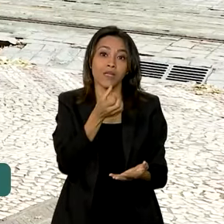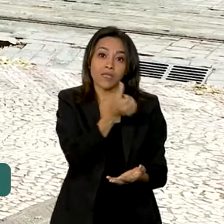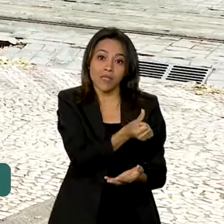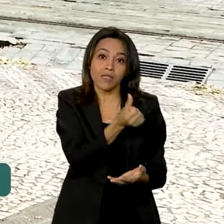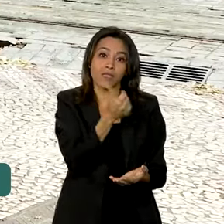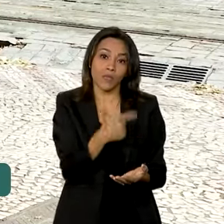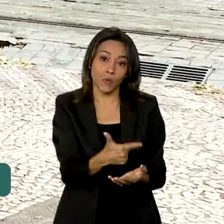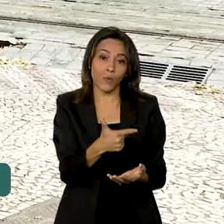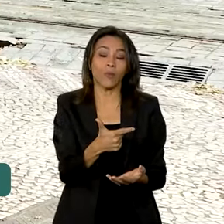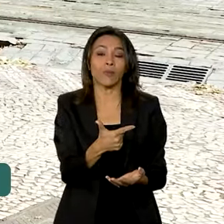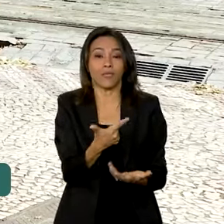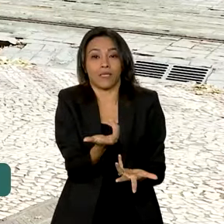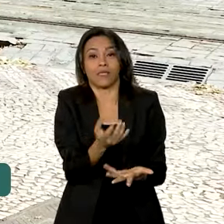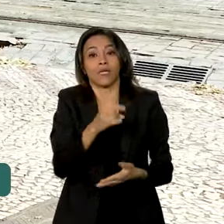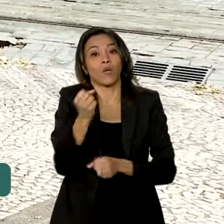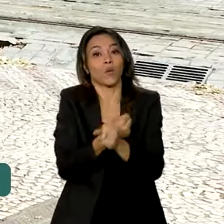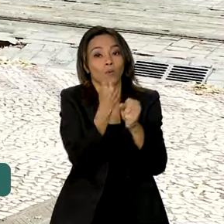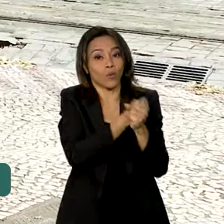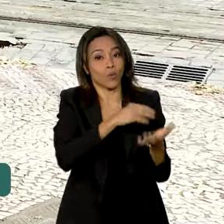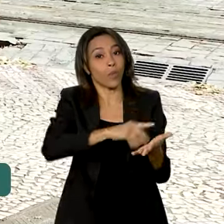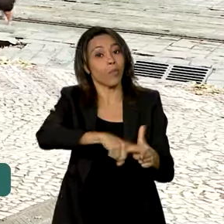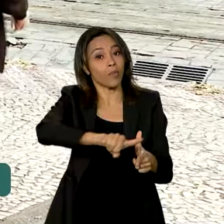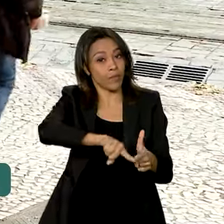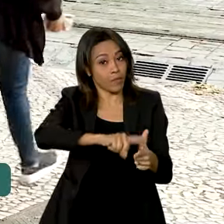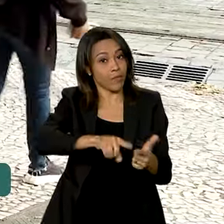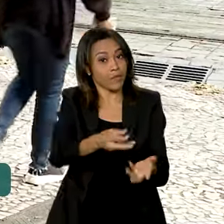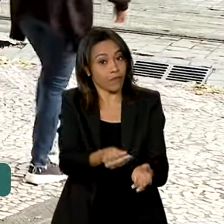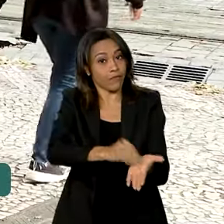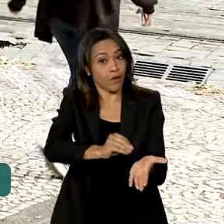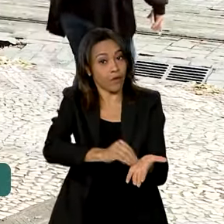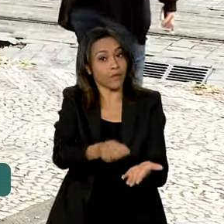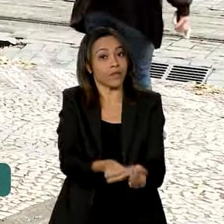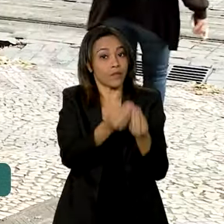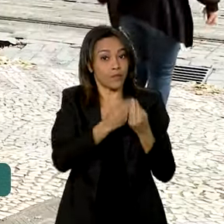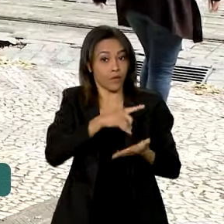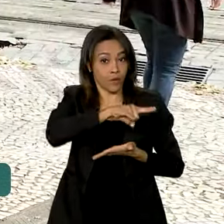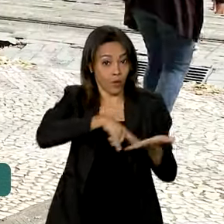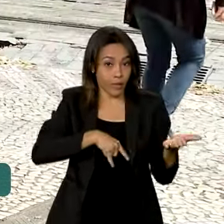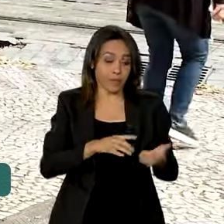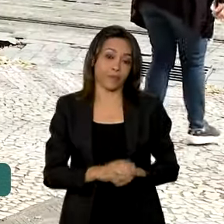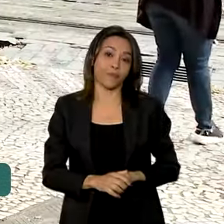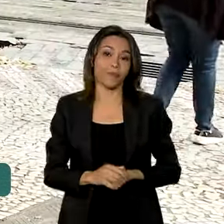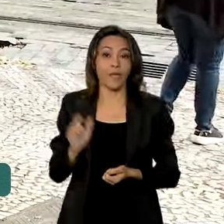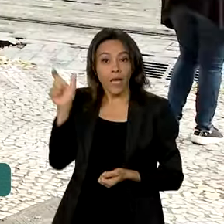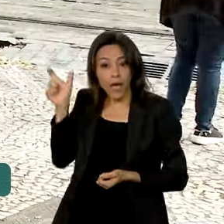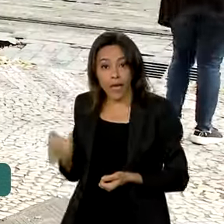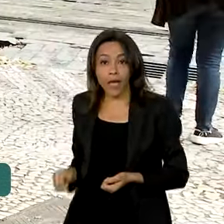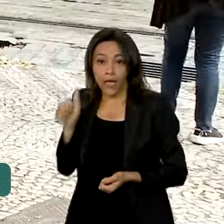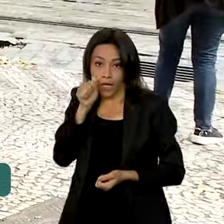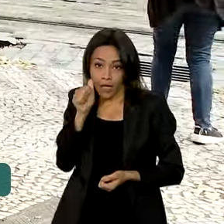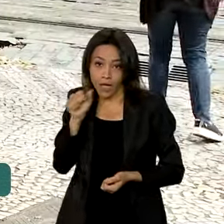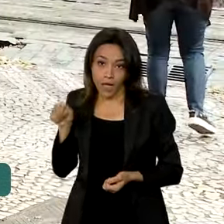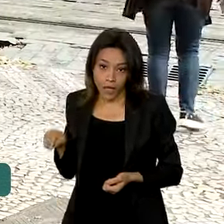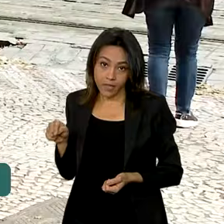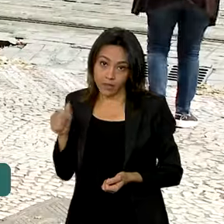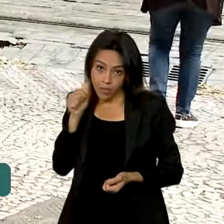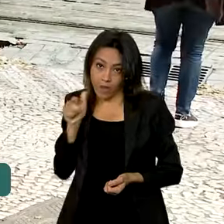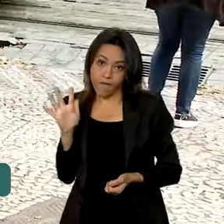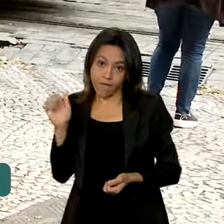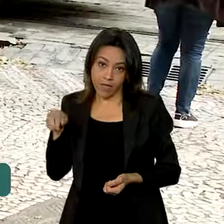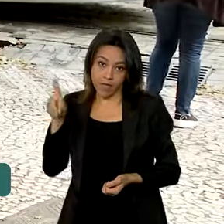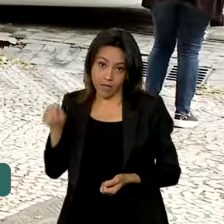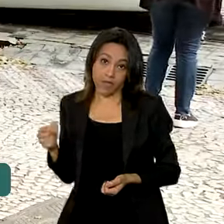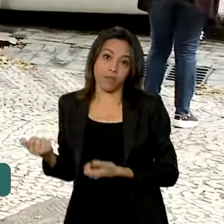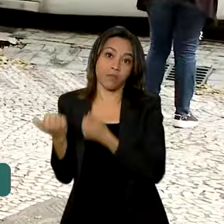com problemas de documentação. A presidente do FNDE, Fernanda Pacobaíba, explica que essa entrega da